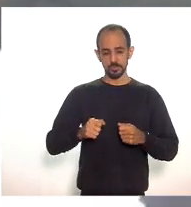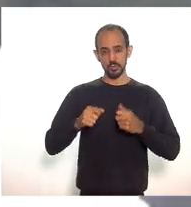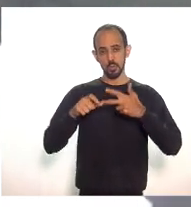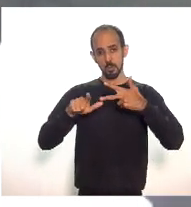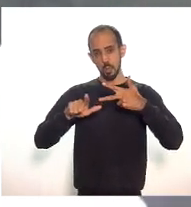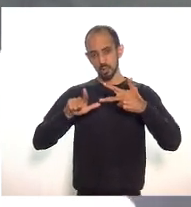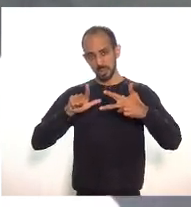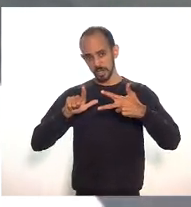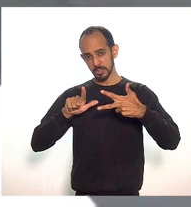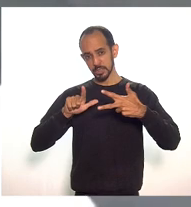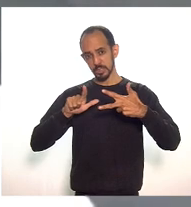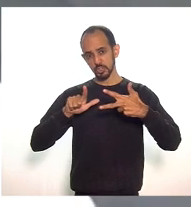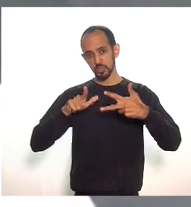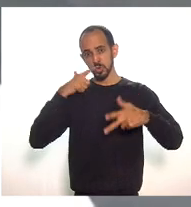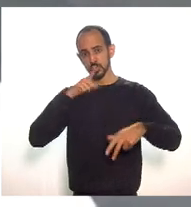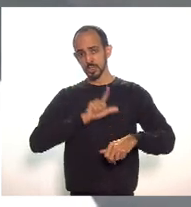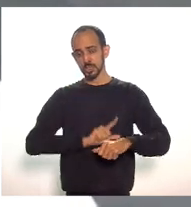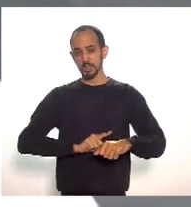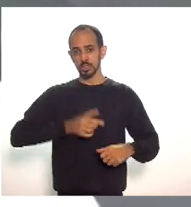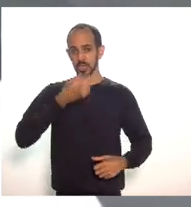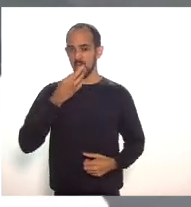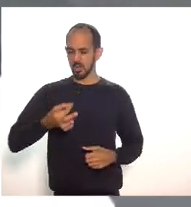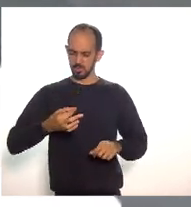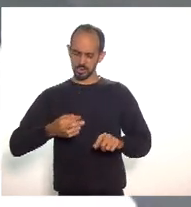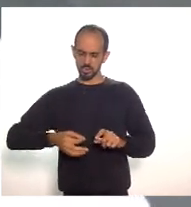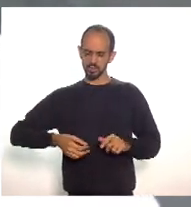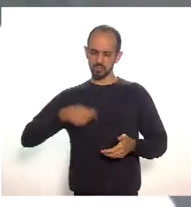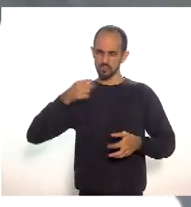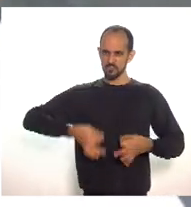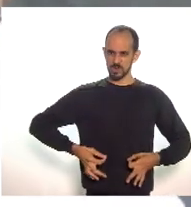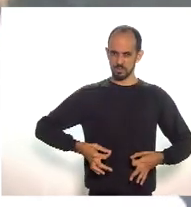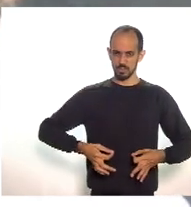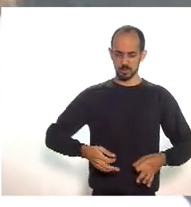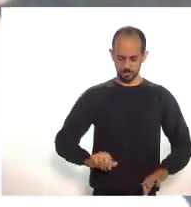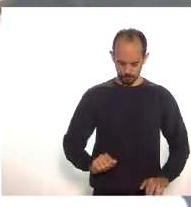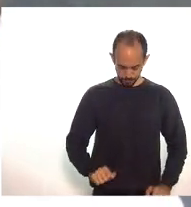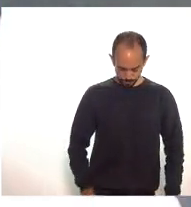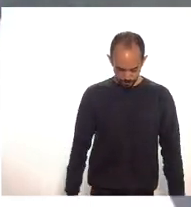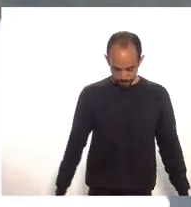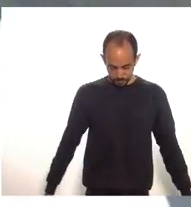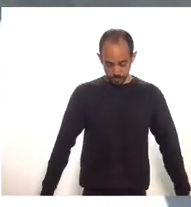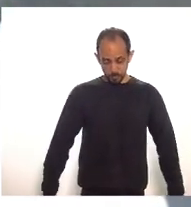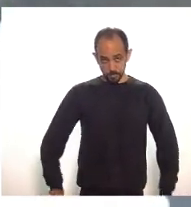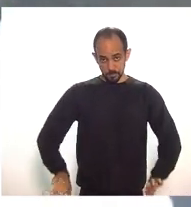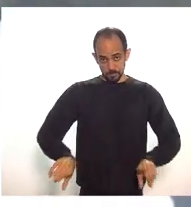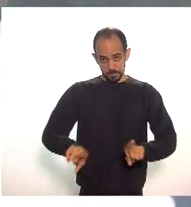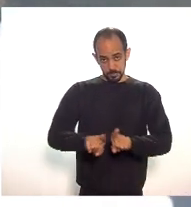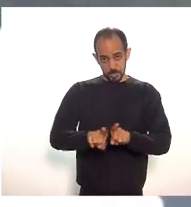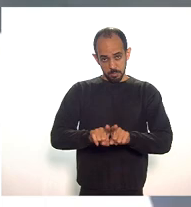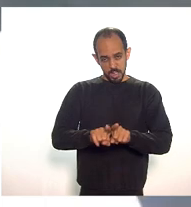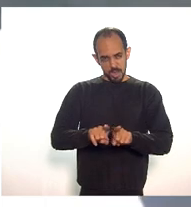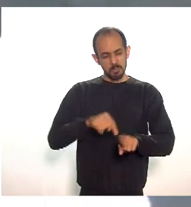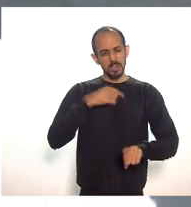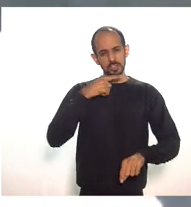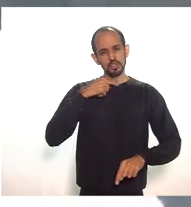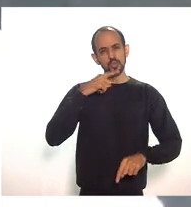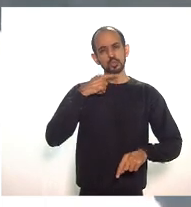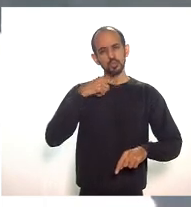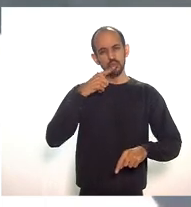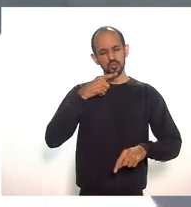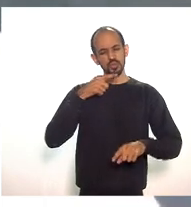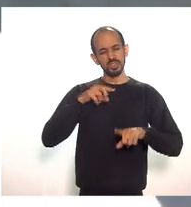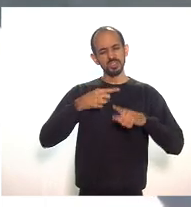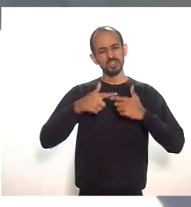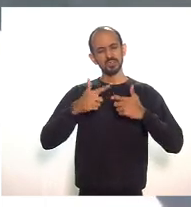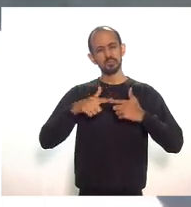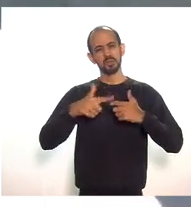se posicione e principalmente não O que é esse debate é pela incerteza do regime de recuperação fiscal